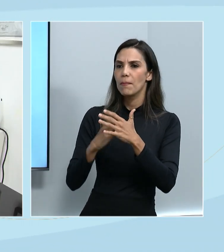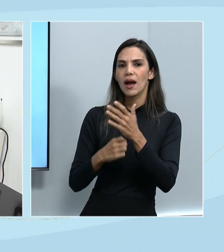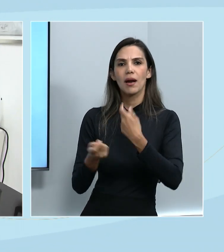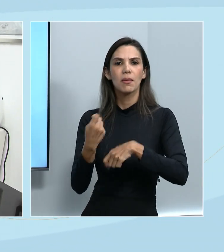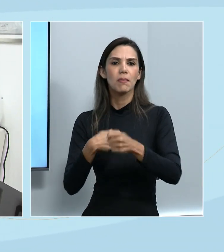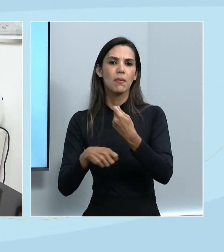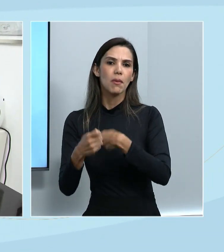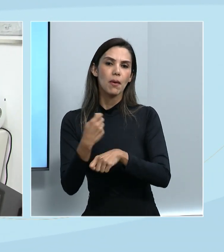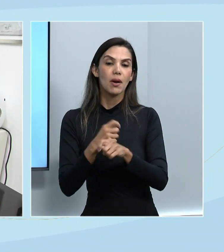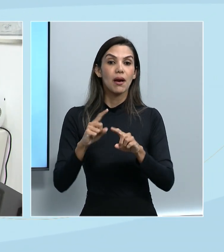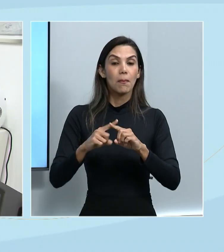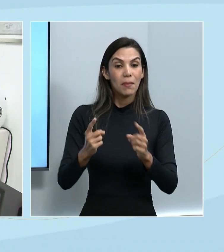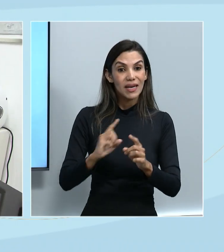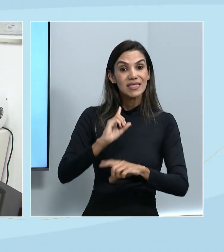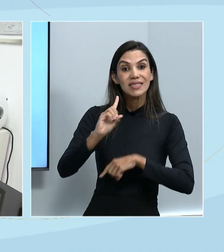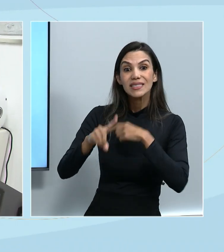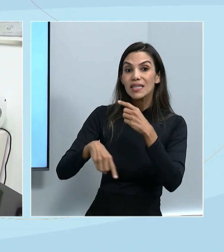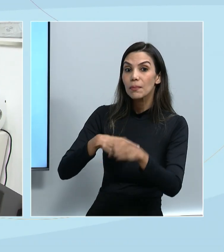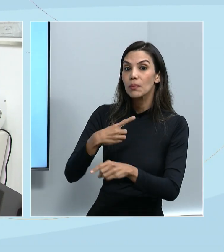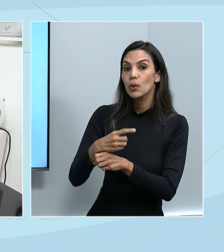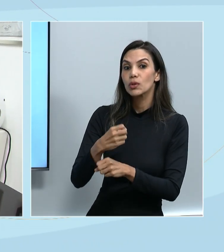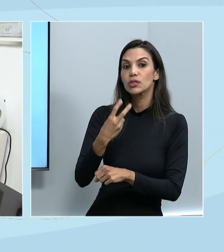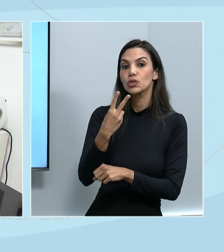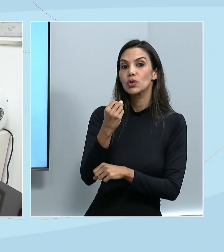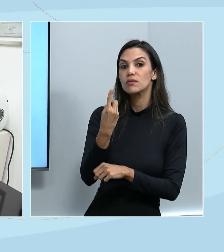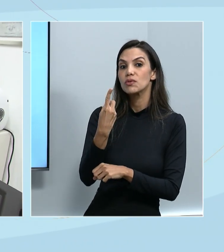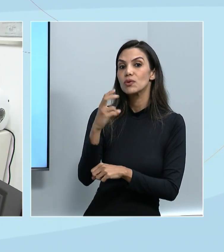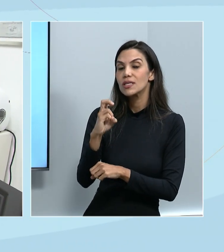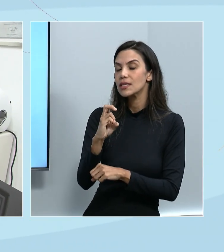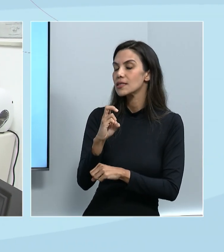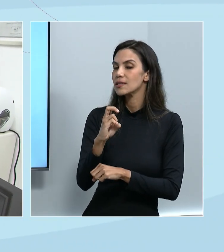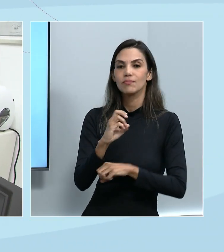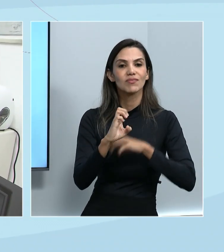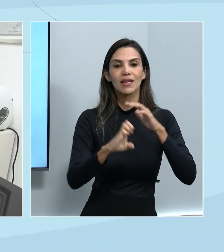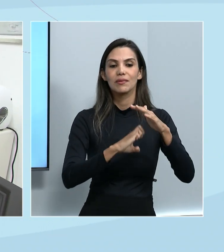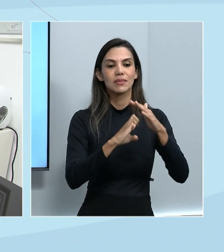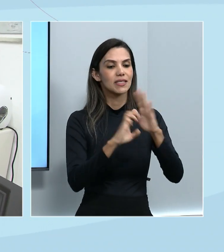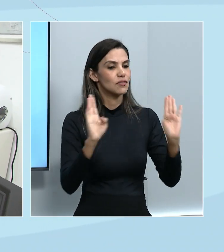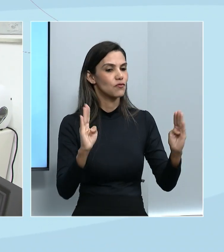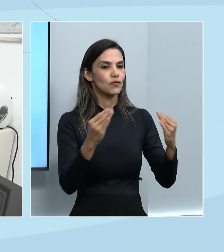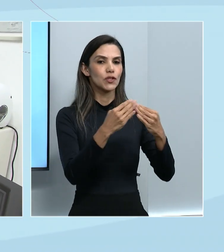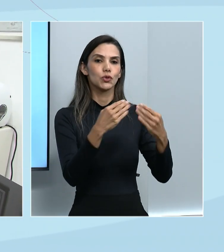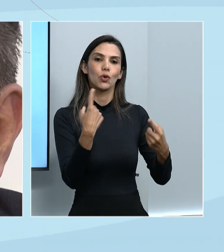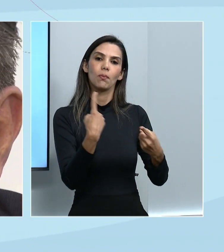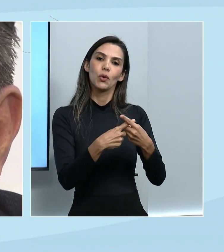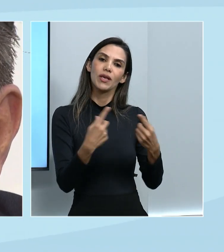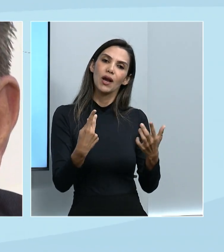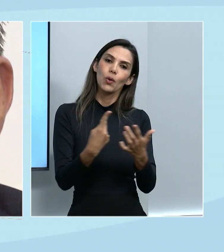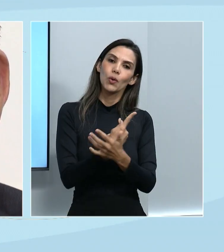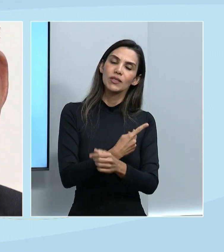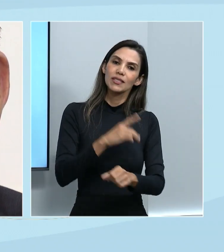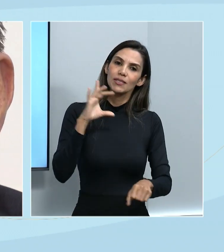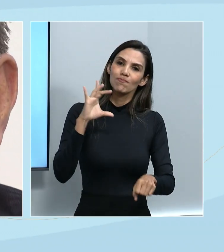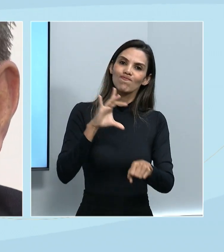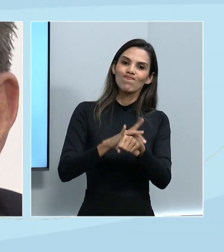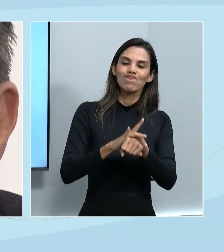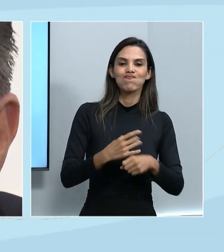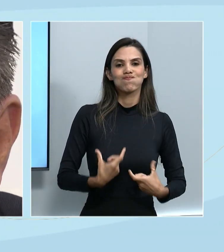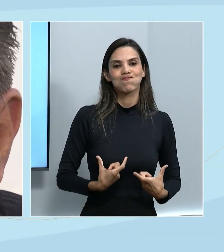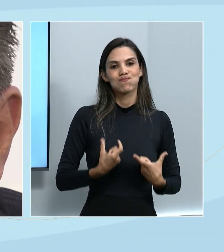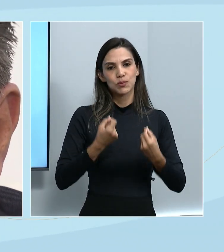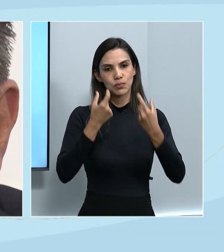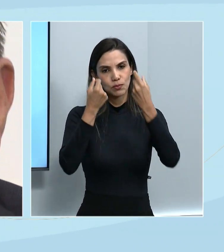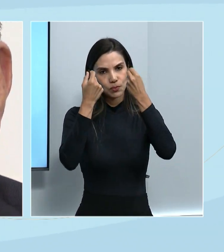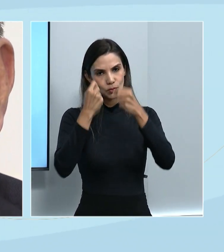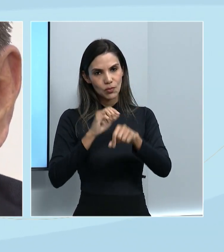trabalho. Mas, em 2015, fechou a empresa ao ser diagnosticado com câncer do tipo